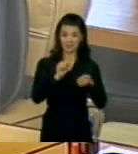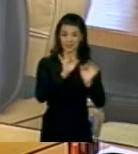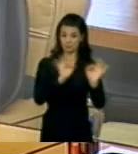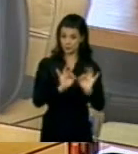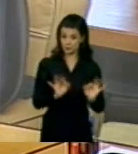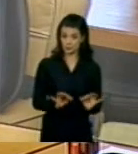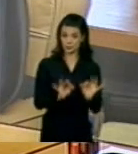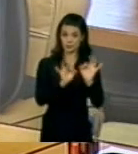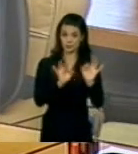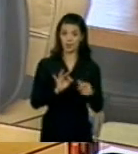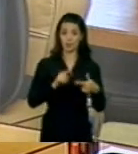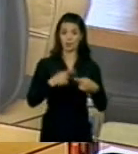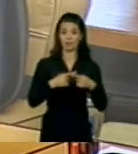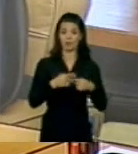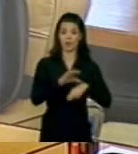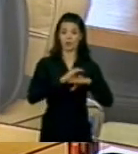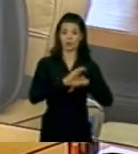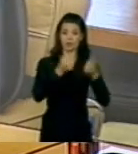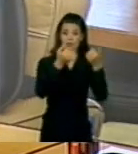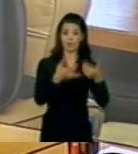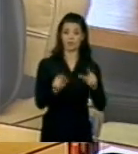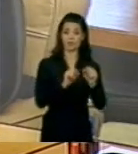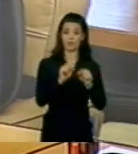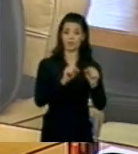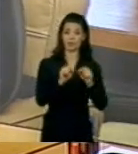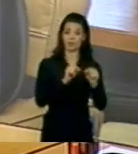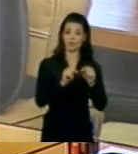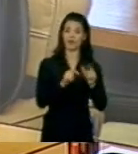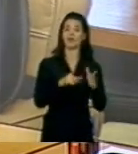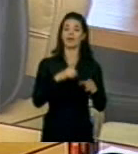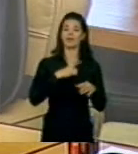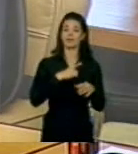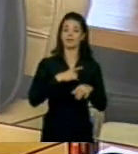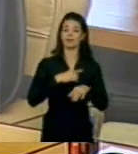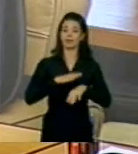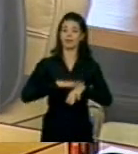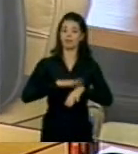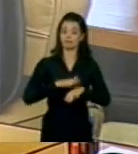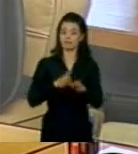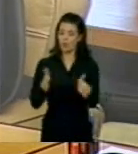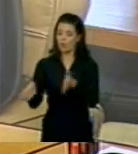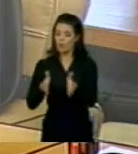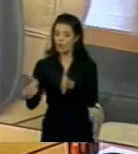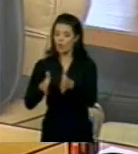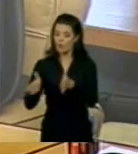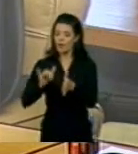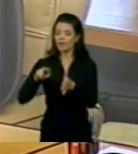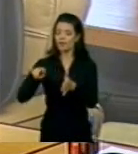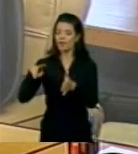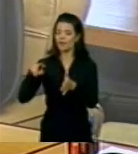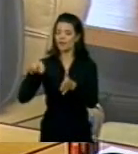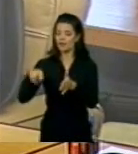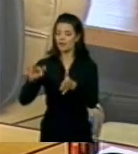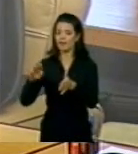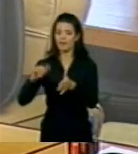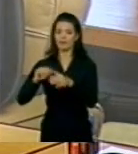tratar do respeito ao mandato parlamentar, estabeleceu uma zona de vedação à atividade infraconstitucional. E, por isso, requereu